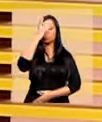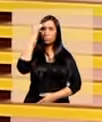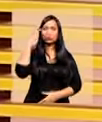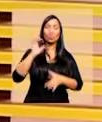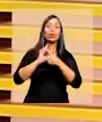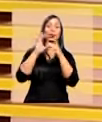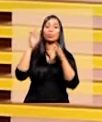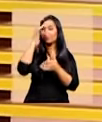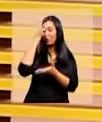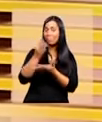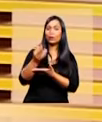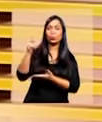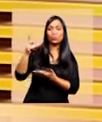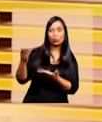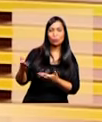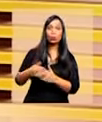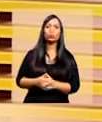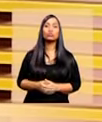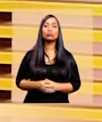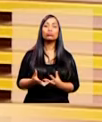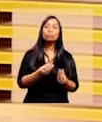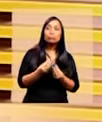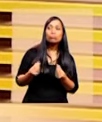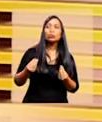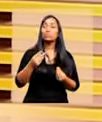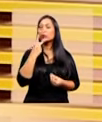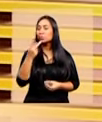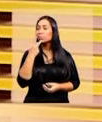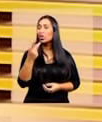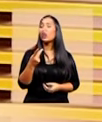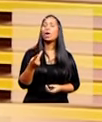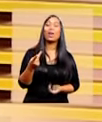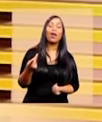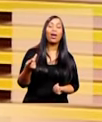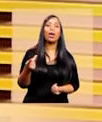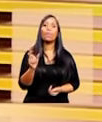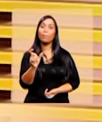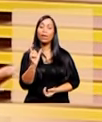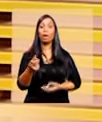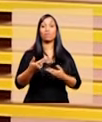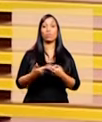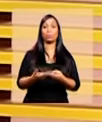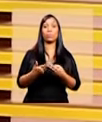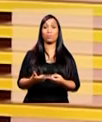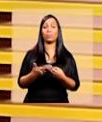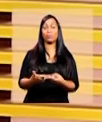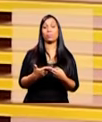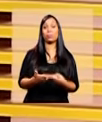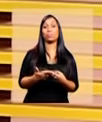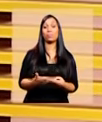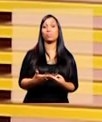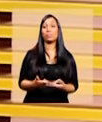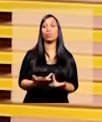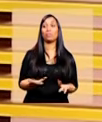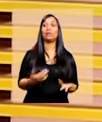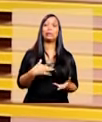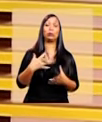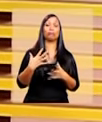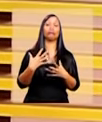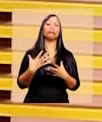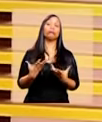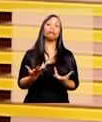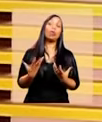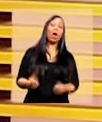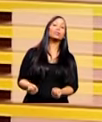outro, dar espaço para a fé do outro? Você acha que em muitos casos a gente diz que até a palavra tolerância traz essa interpretação? Olha, eu